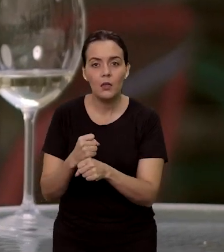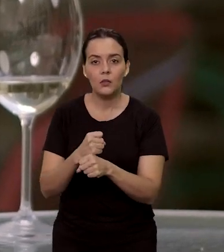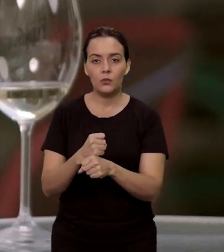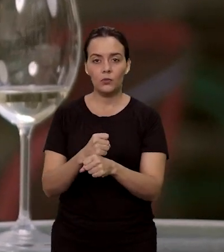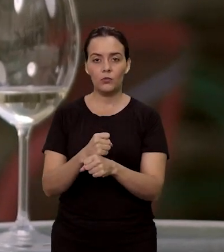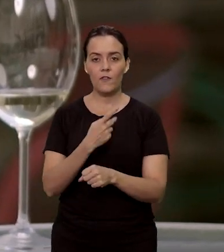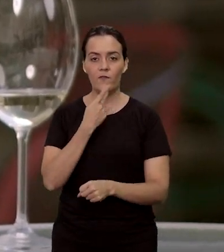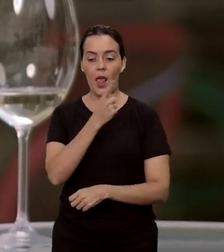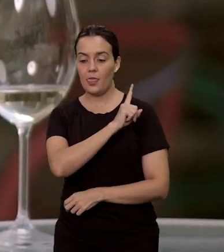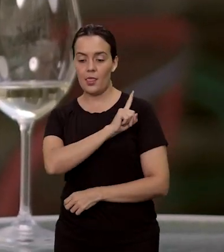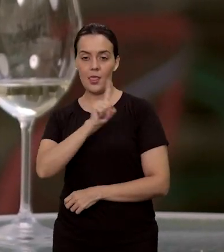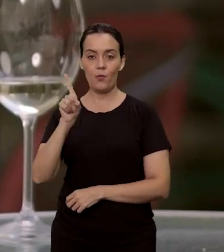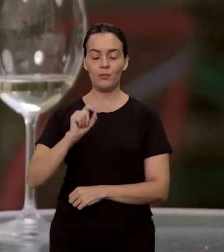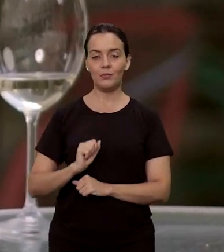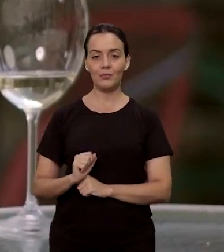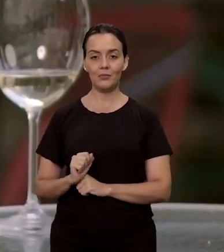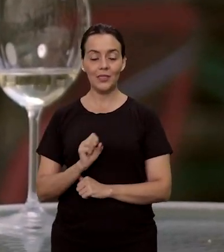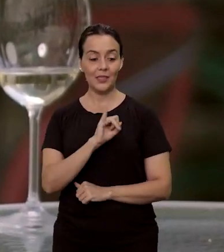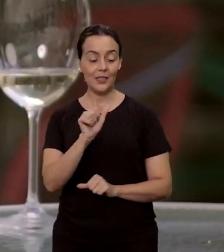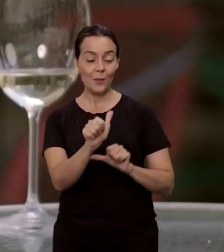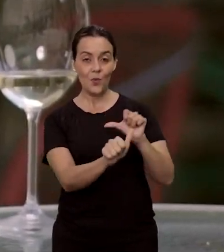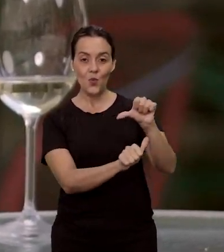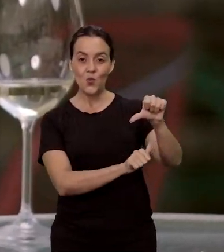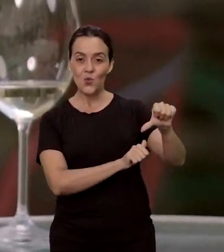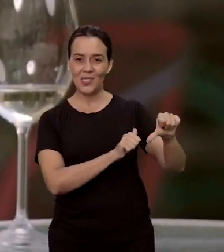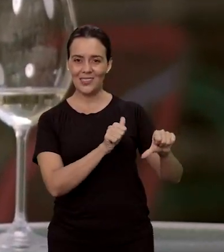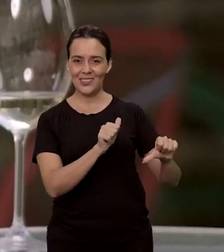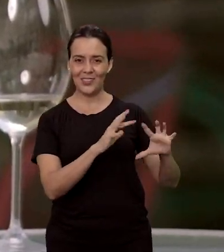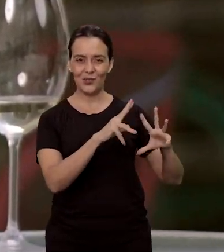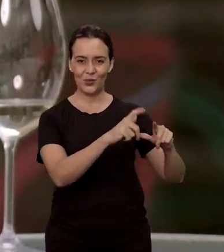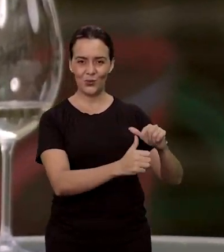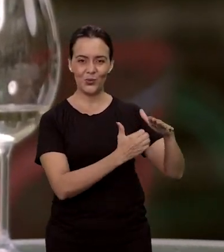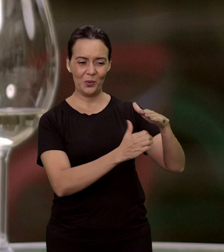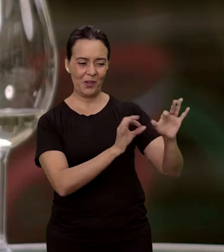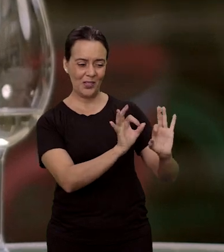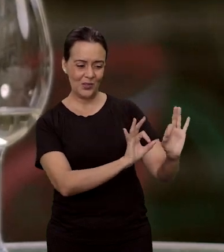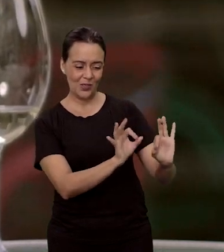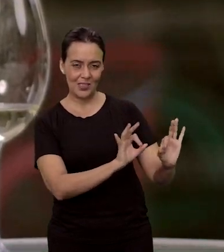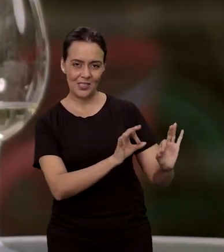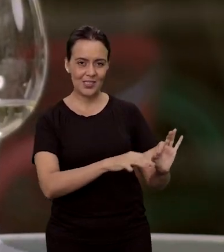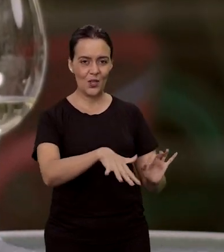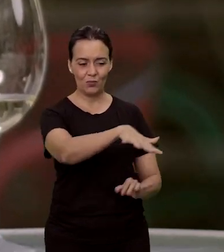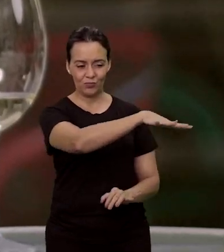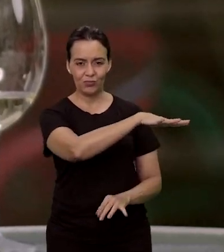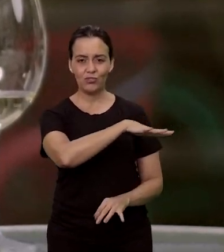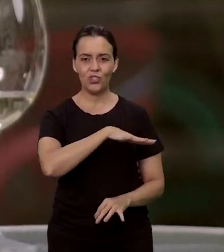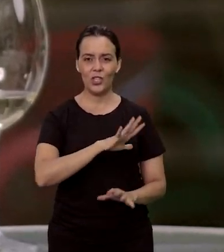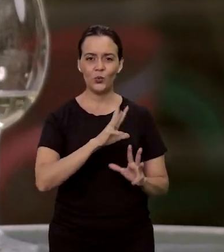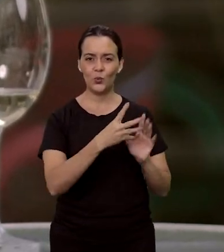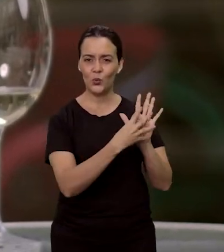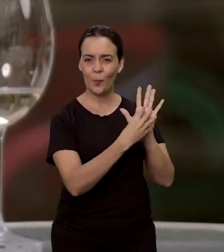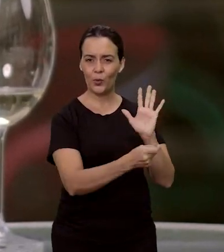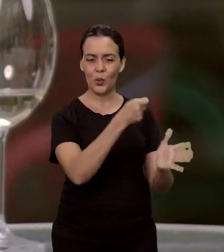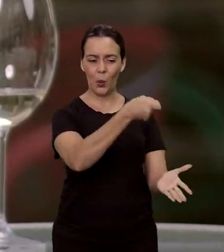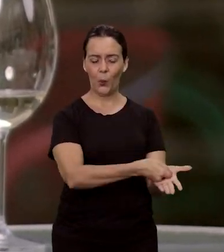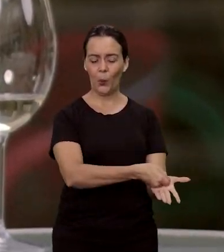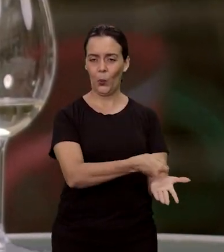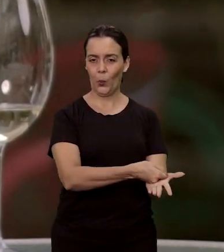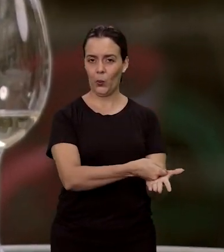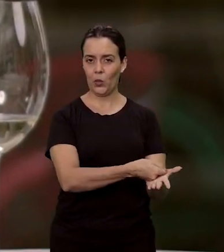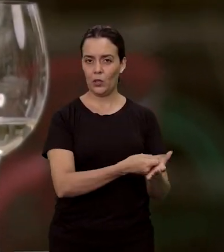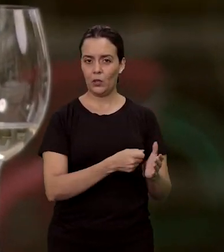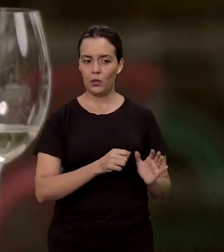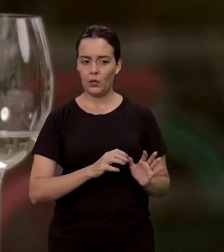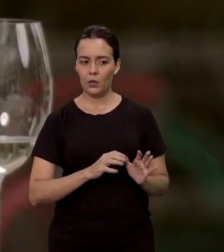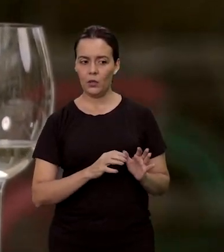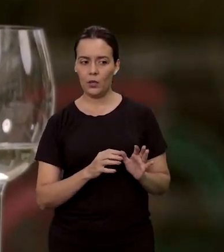as estruturas organizacionais, tudo que cria rotina, tudo que cria modelo mais rígido, né? E a partir do momento da negação de